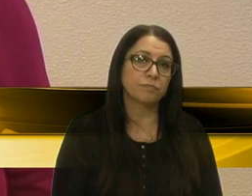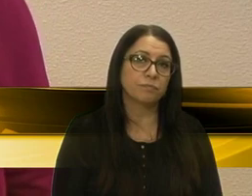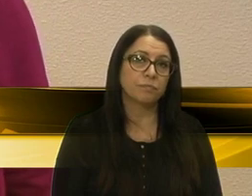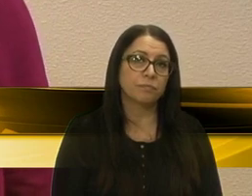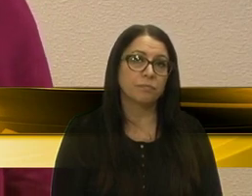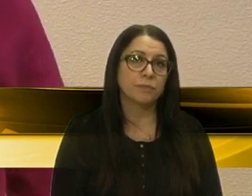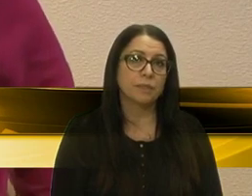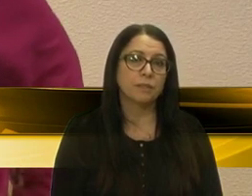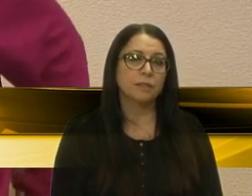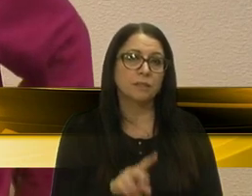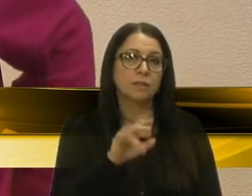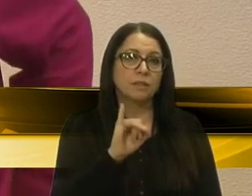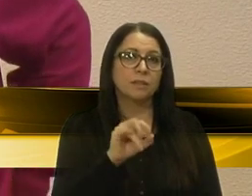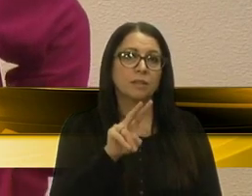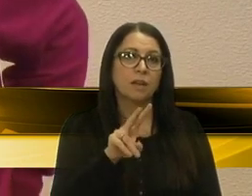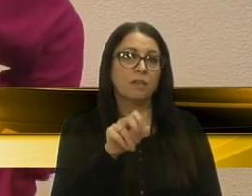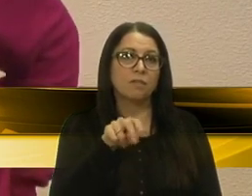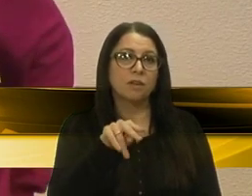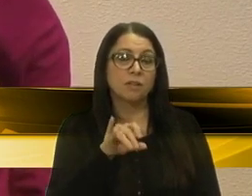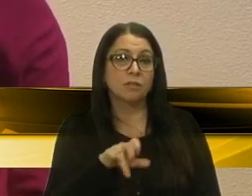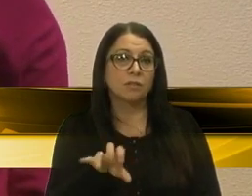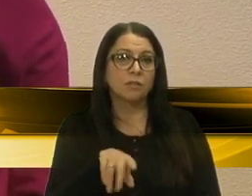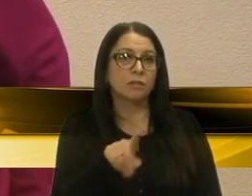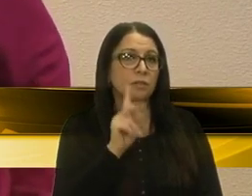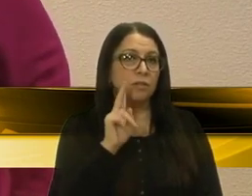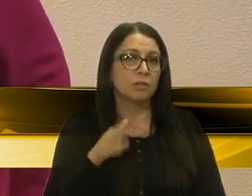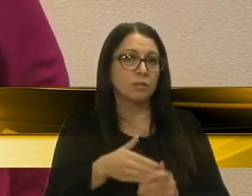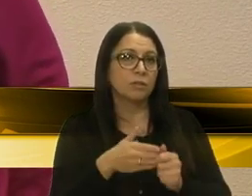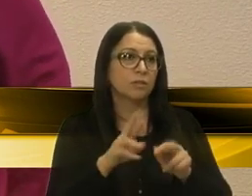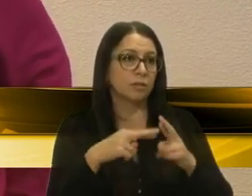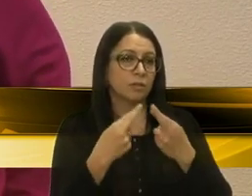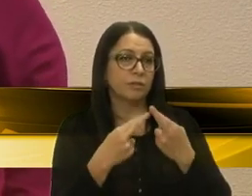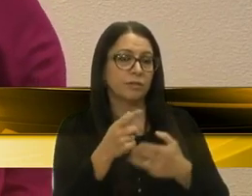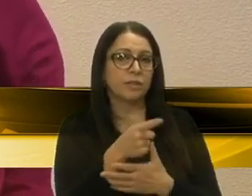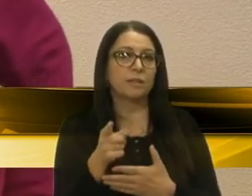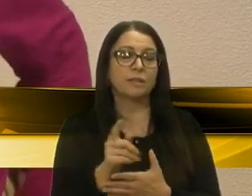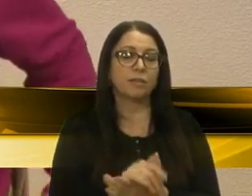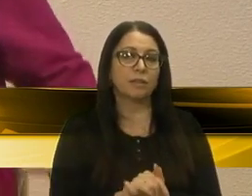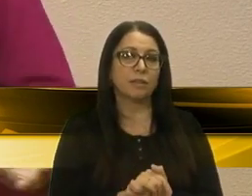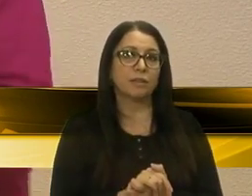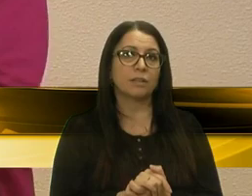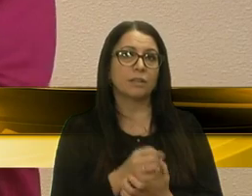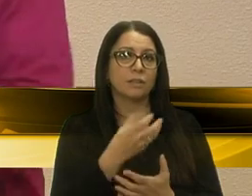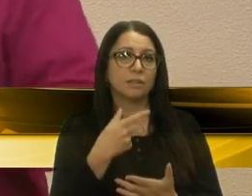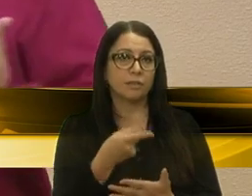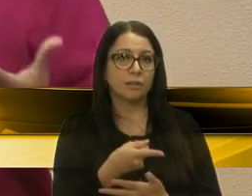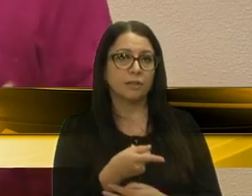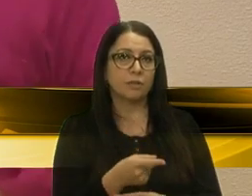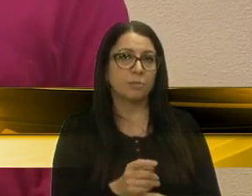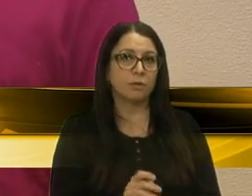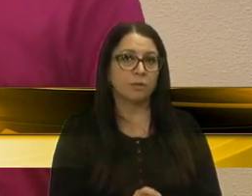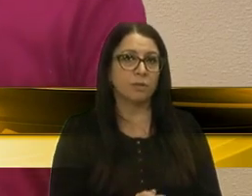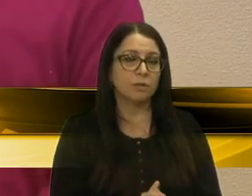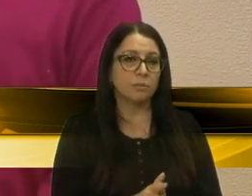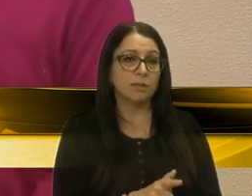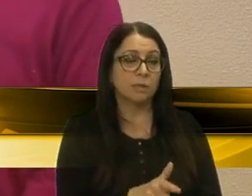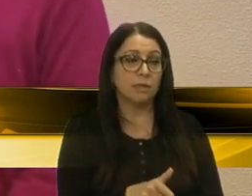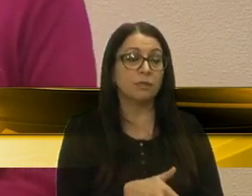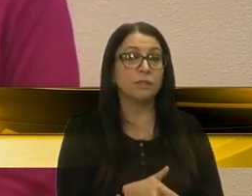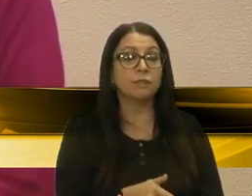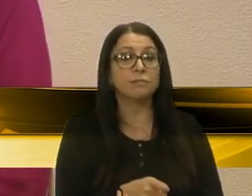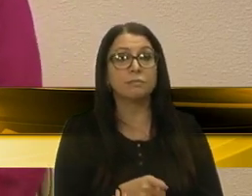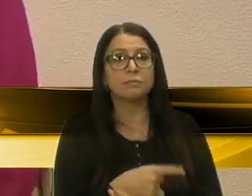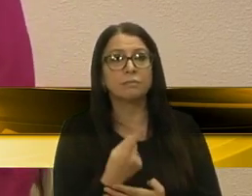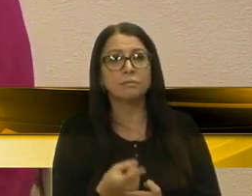ivanilde estar junto com donald acompanhando a nossa seleção né isso é bom também para que verifiquem a movimentação do